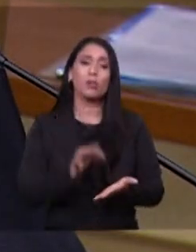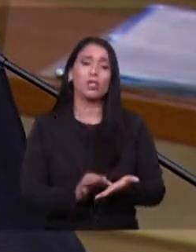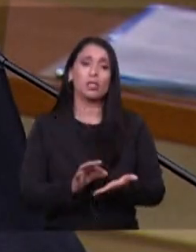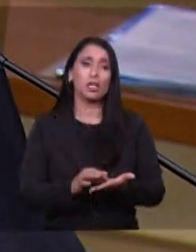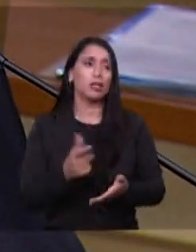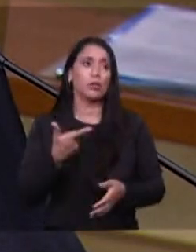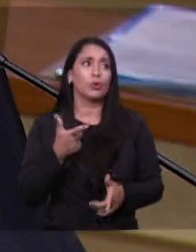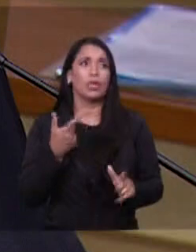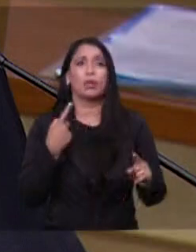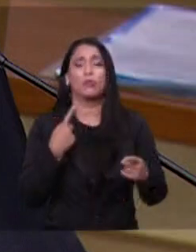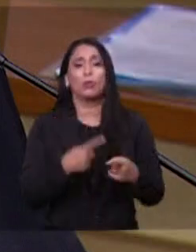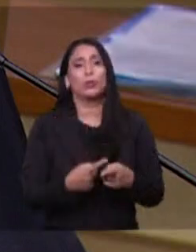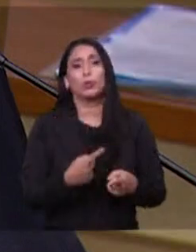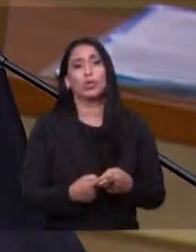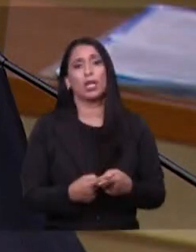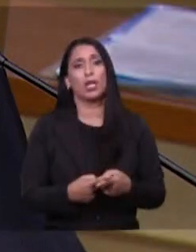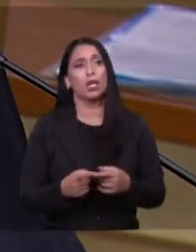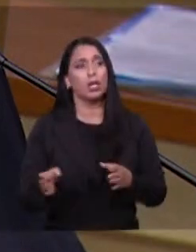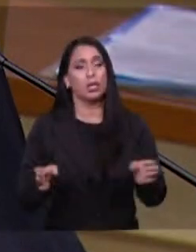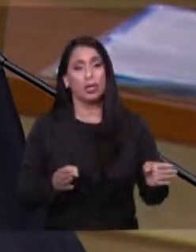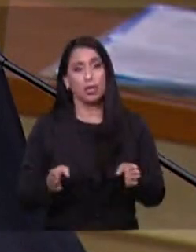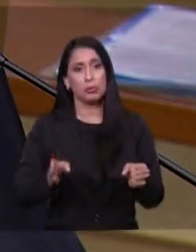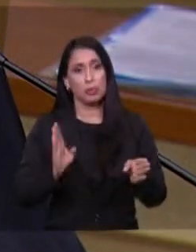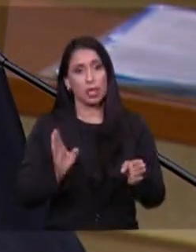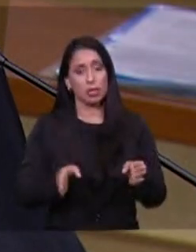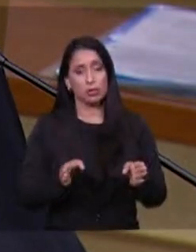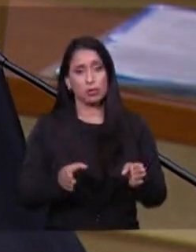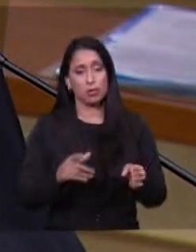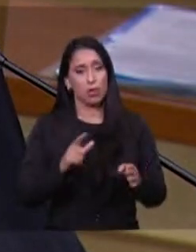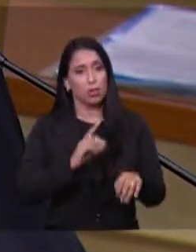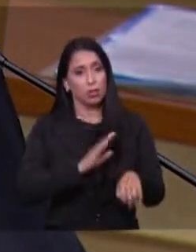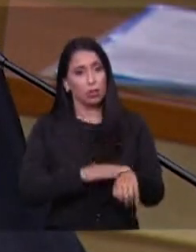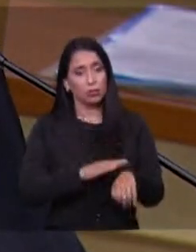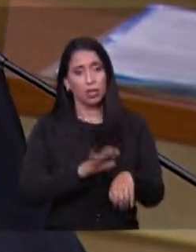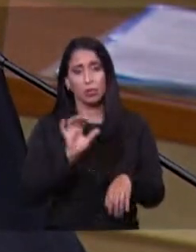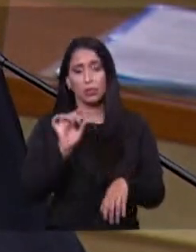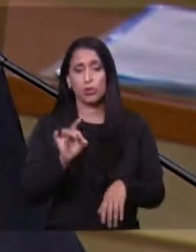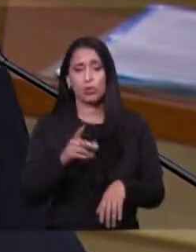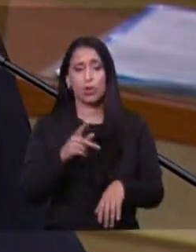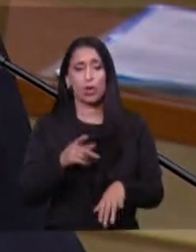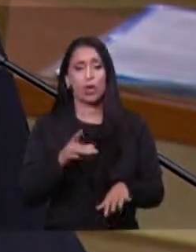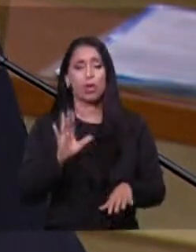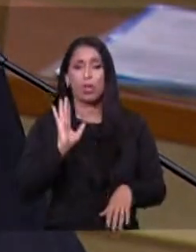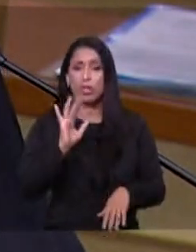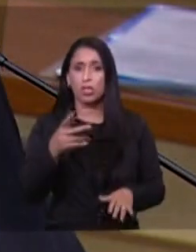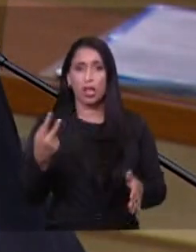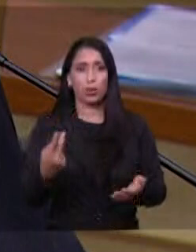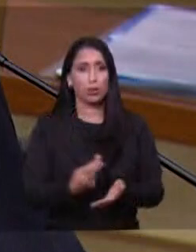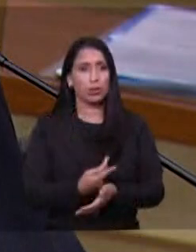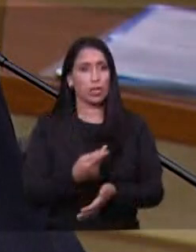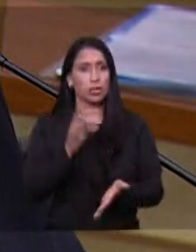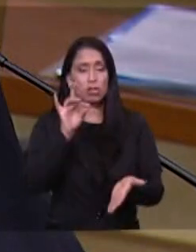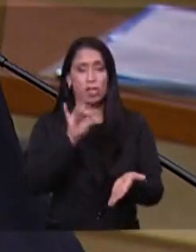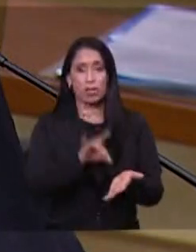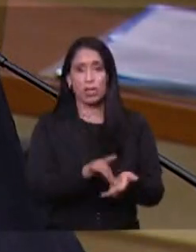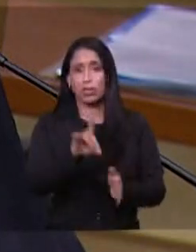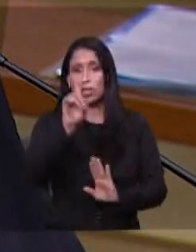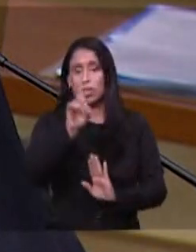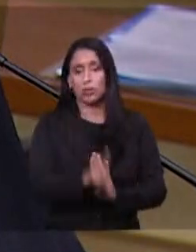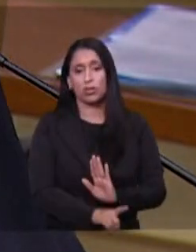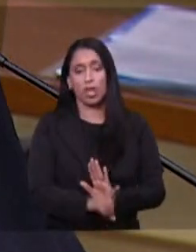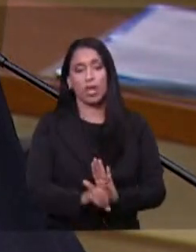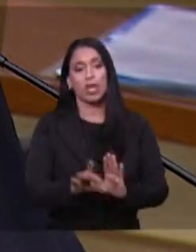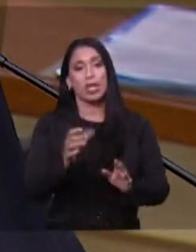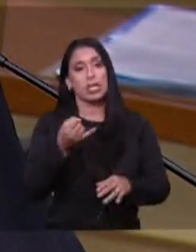haveria motivo para a instituição de prazos, visto que a qualquer tempo apenas se declararia um fato já existente. Se estivéssemos tratando